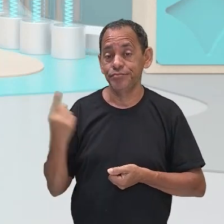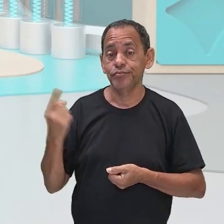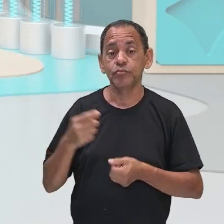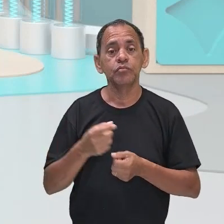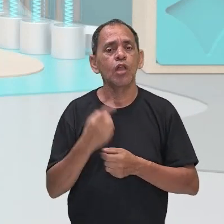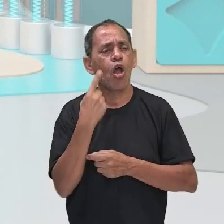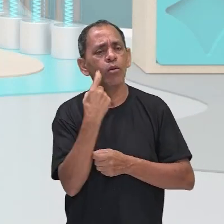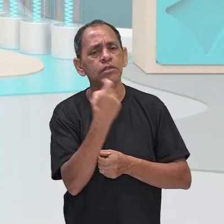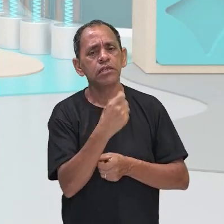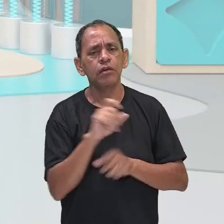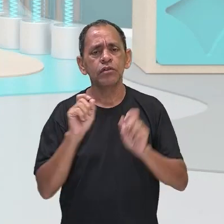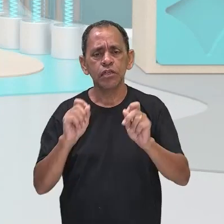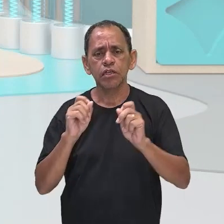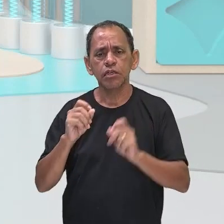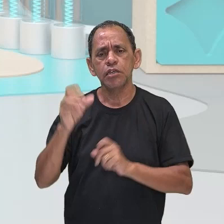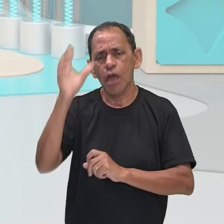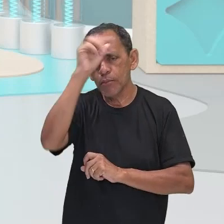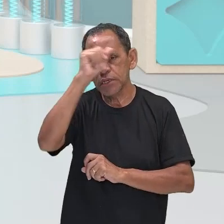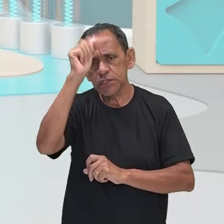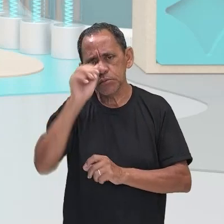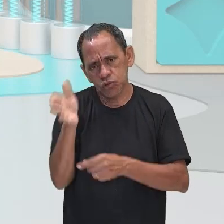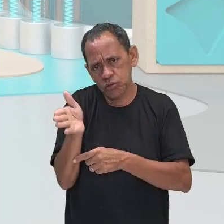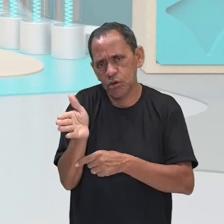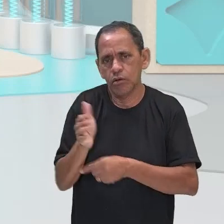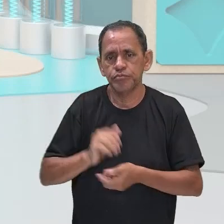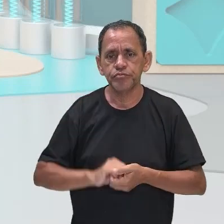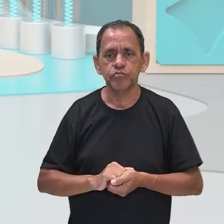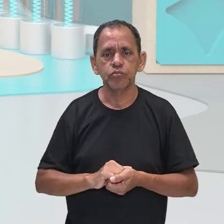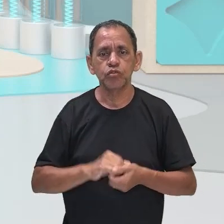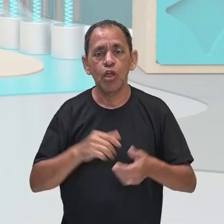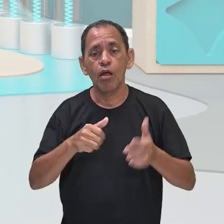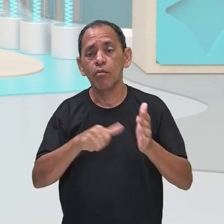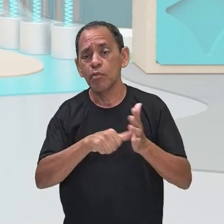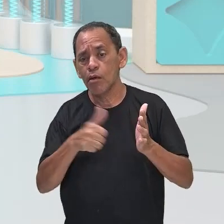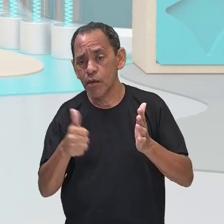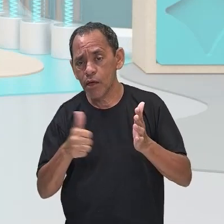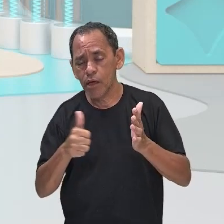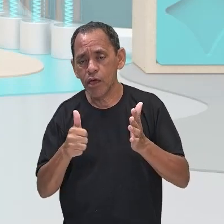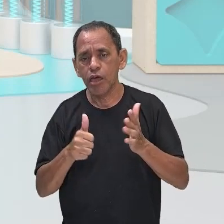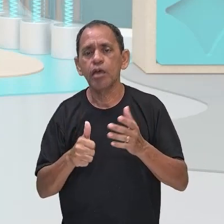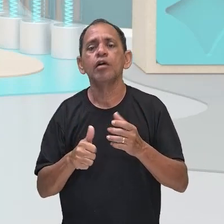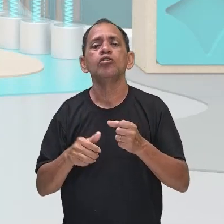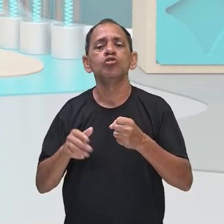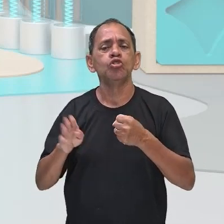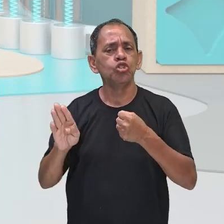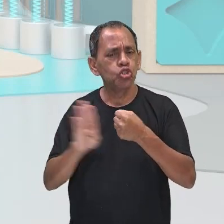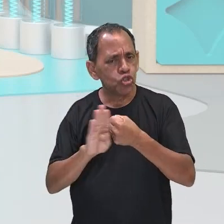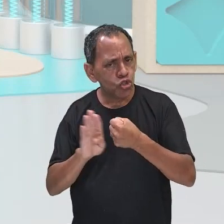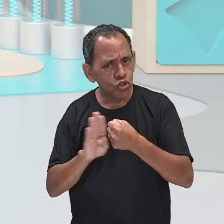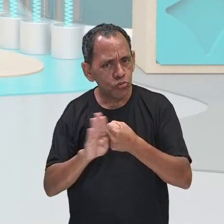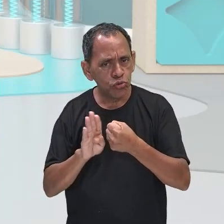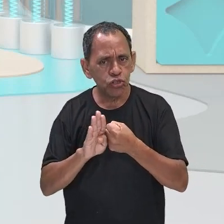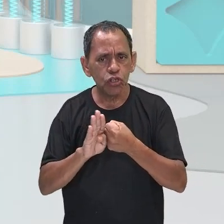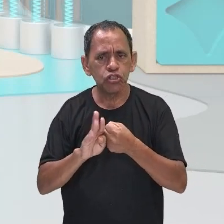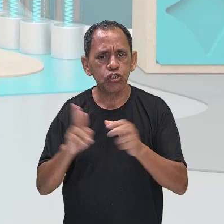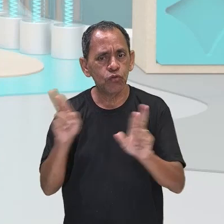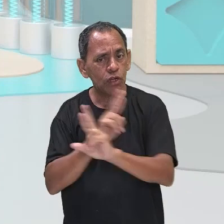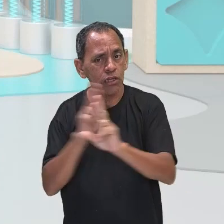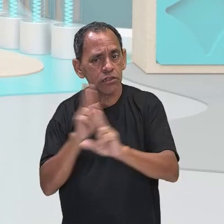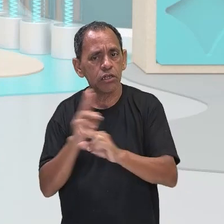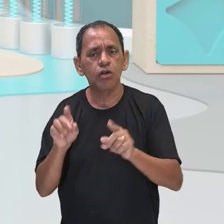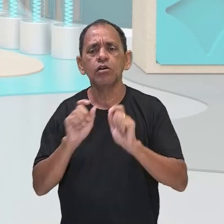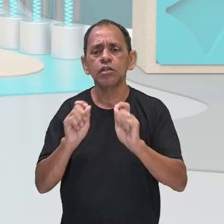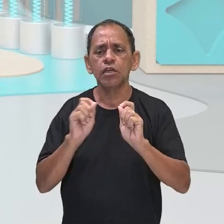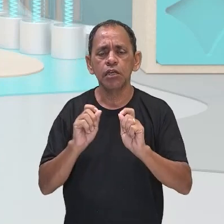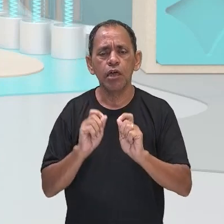nós já aprendemos. Primeiro, com relação ao substantivo. Então, o substantivo é uma classe de